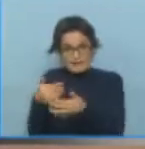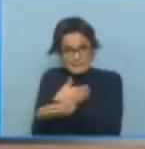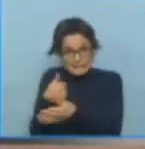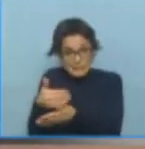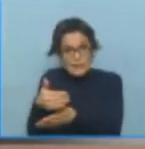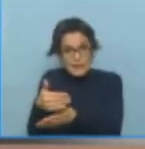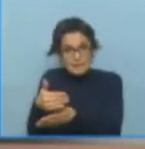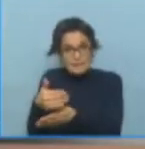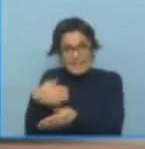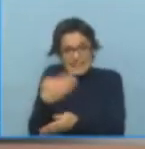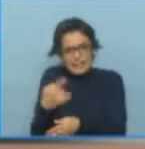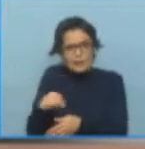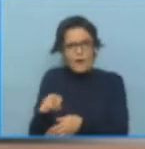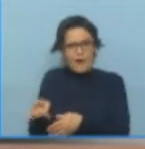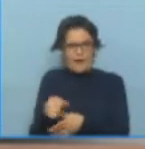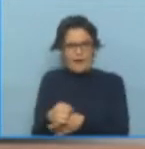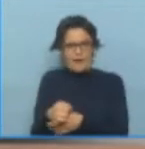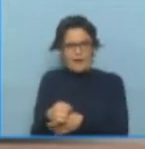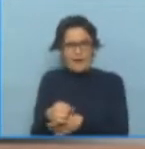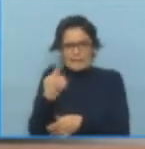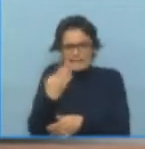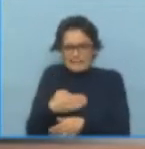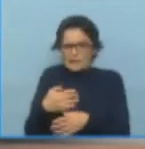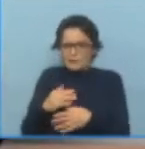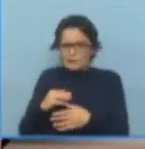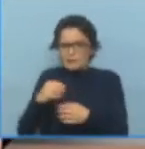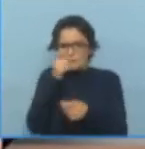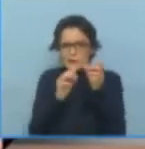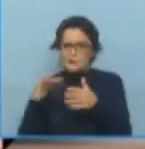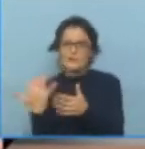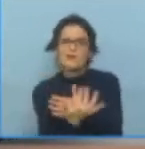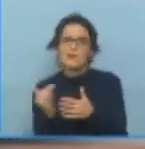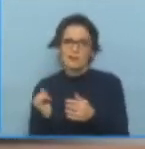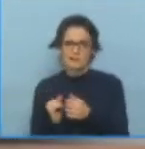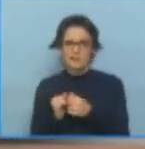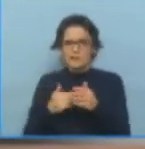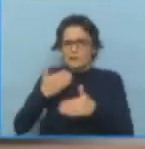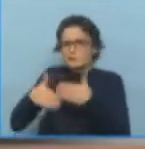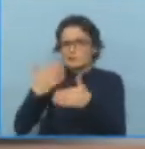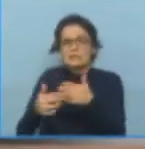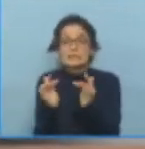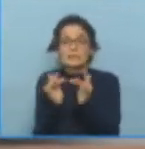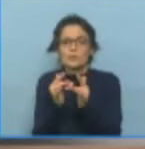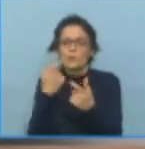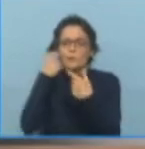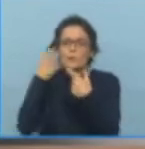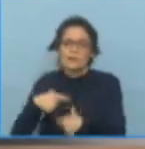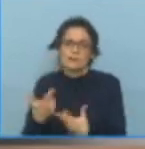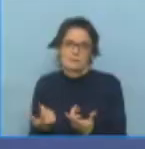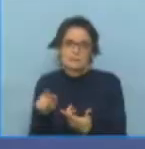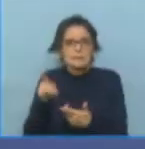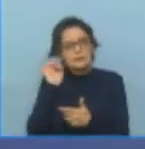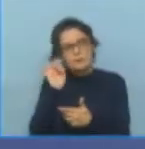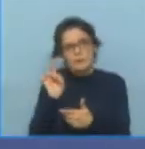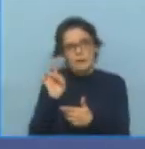lhe damos o direito de estar rodeado de pessoas, de estar rodeado do toque humano, de estar rodeado da ternura humana, de